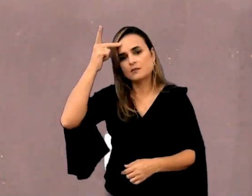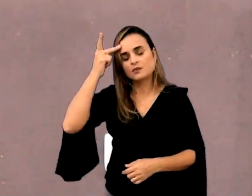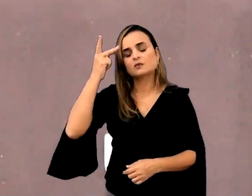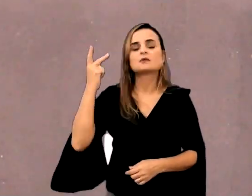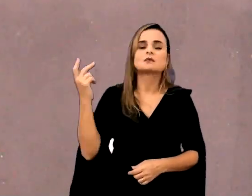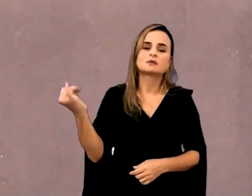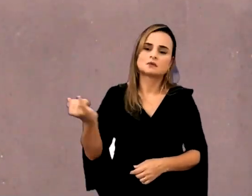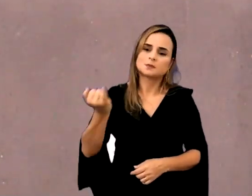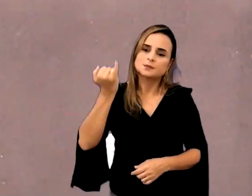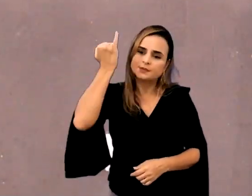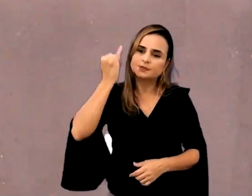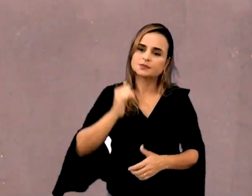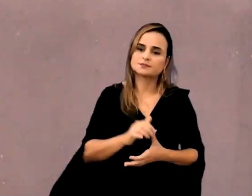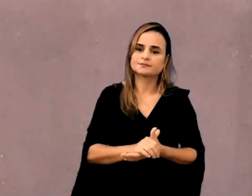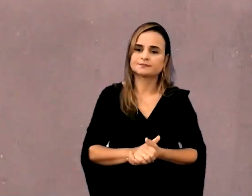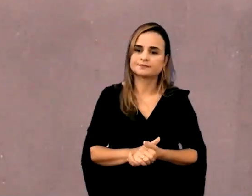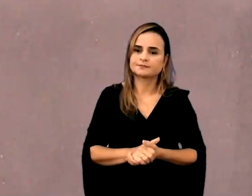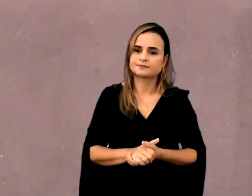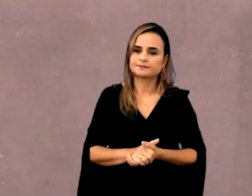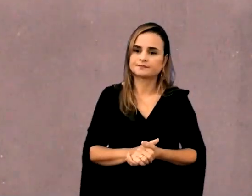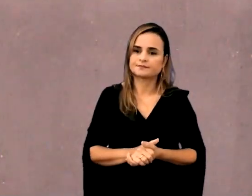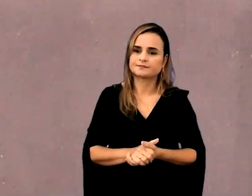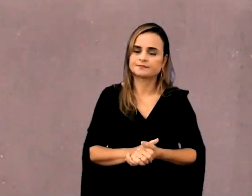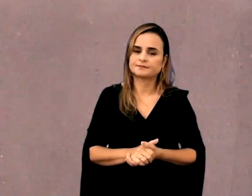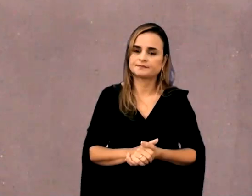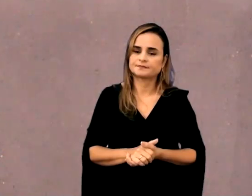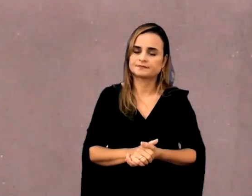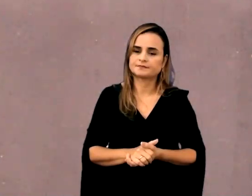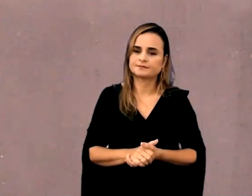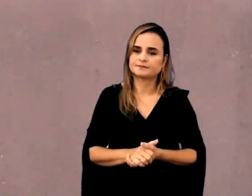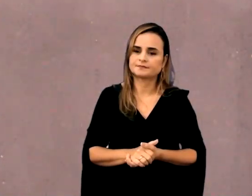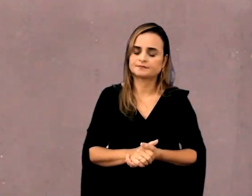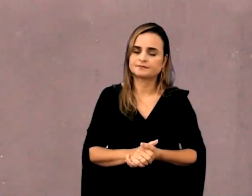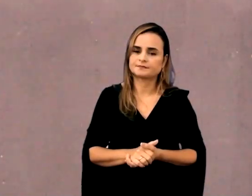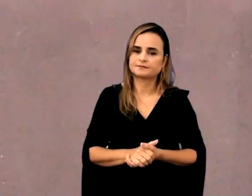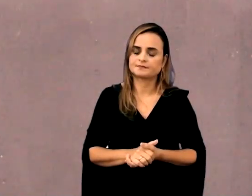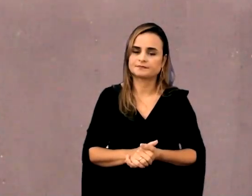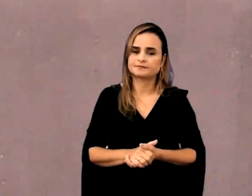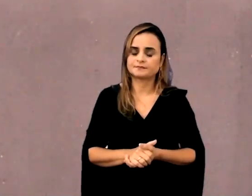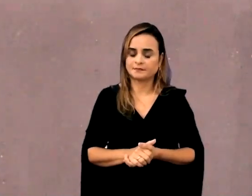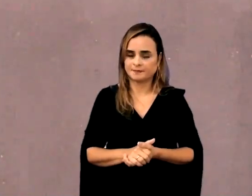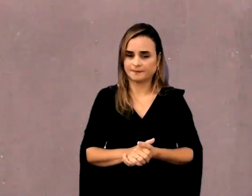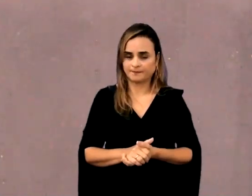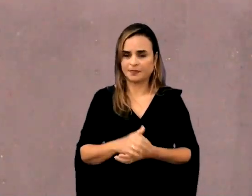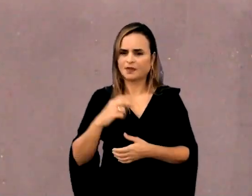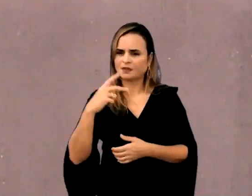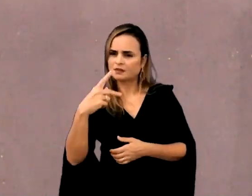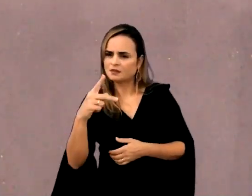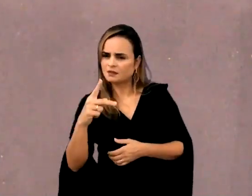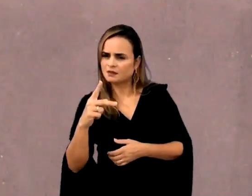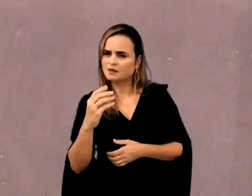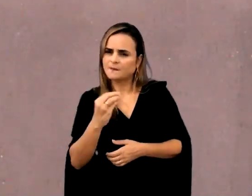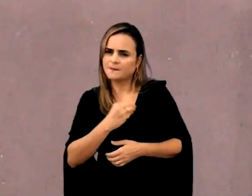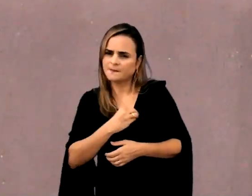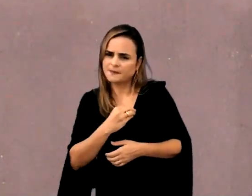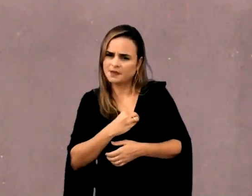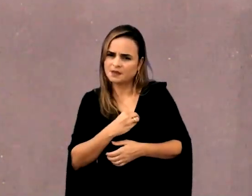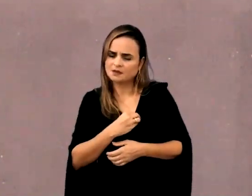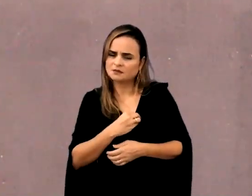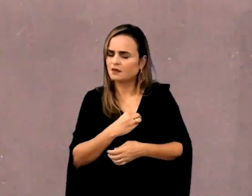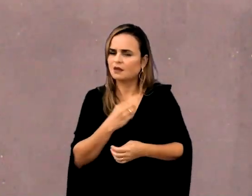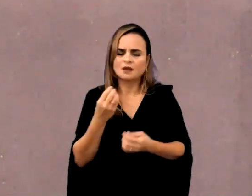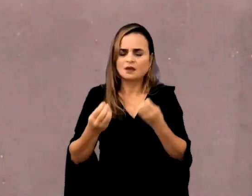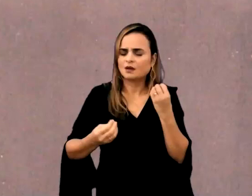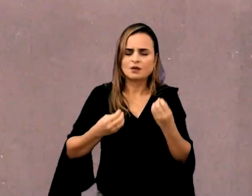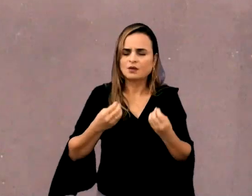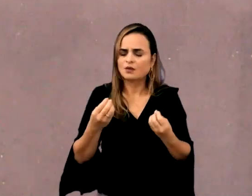E isso vai, cada coisa mais. E se o teu pecado está sendo mais